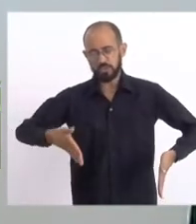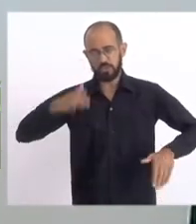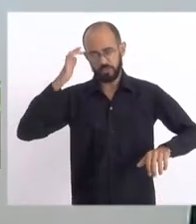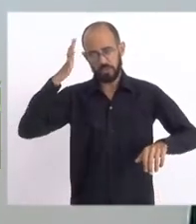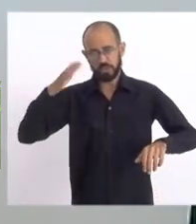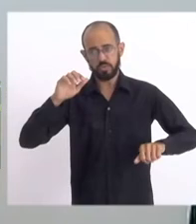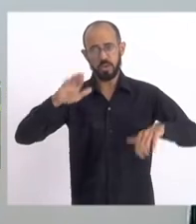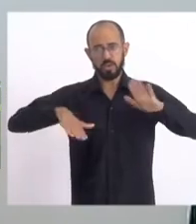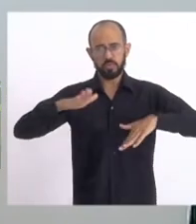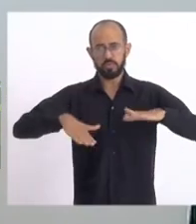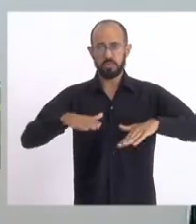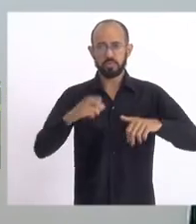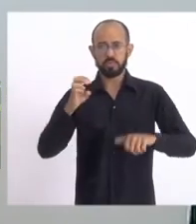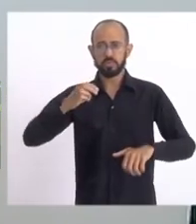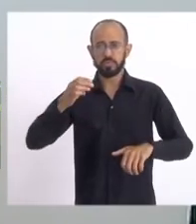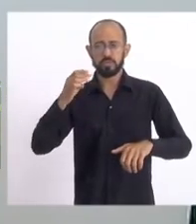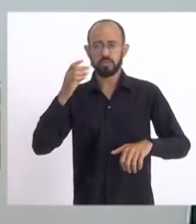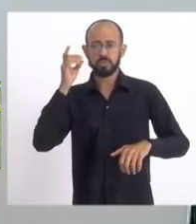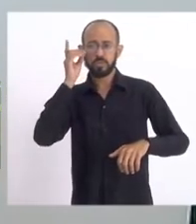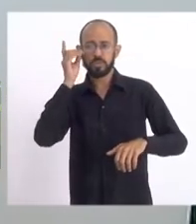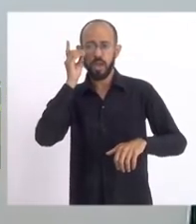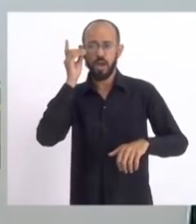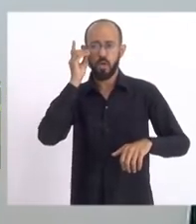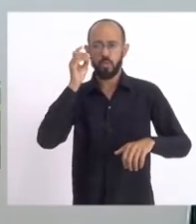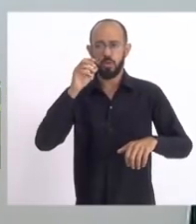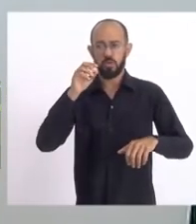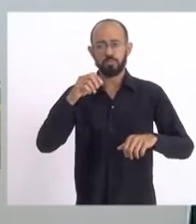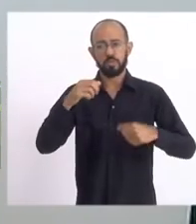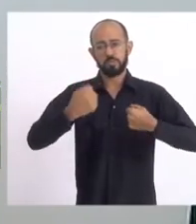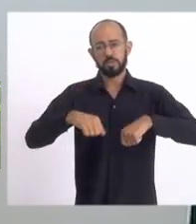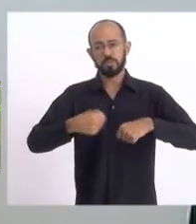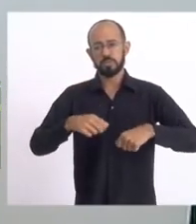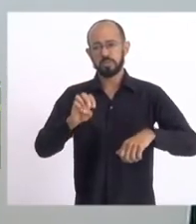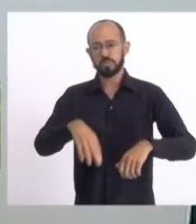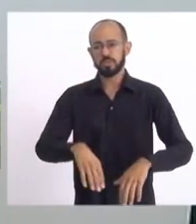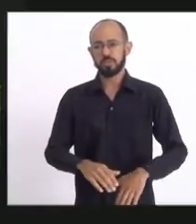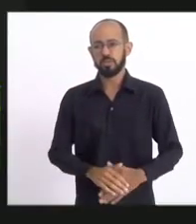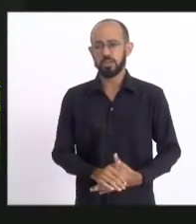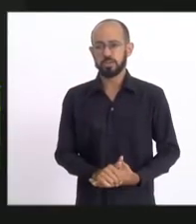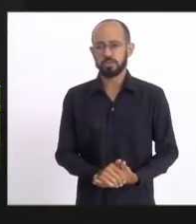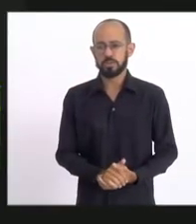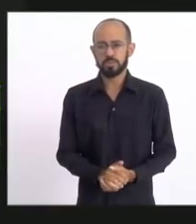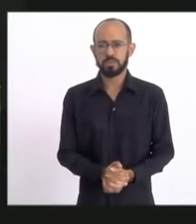síndrome de Down, que é uma outra deficiência intelectual. Então, nesse caso, precisa.